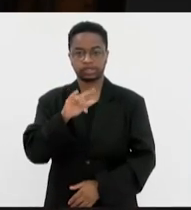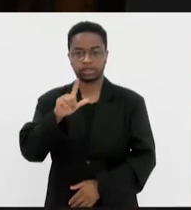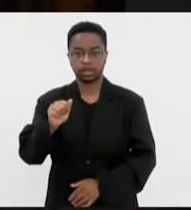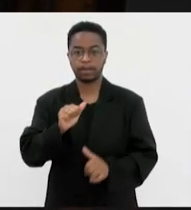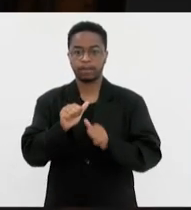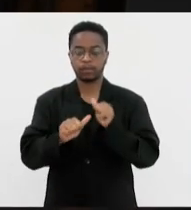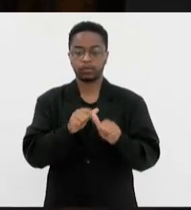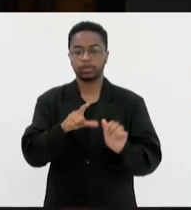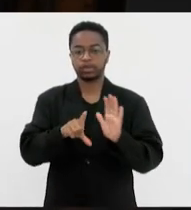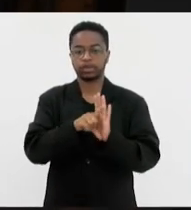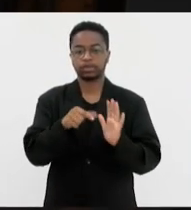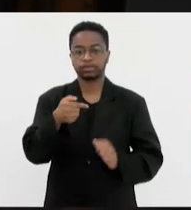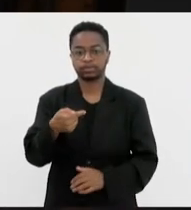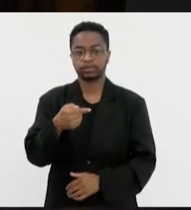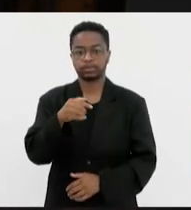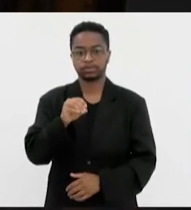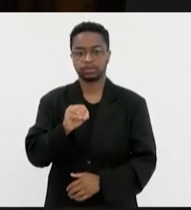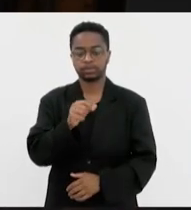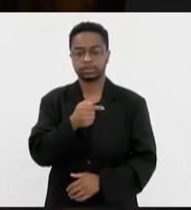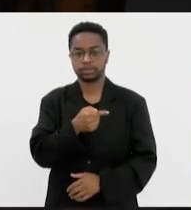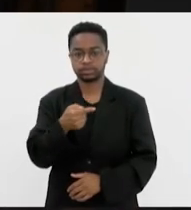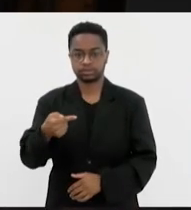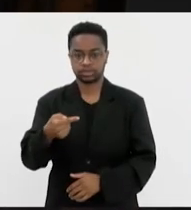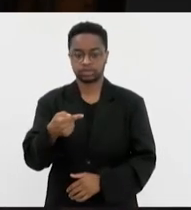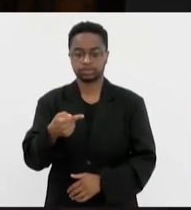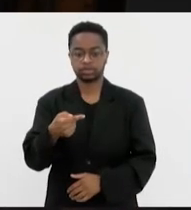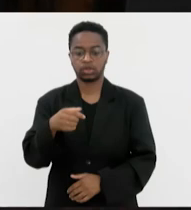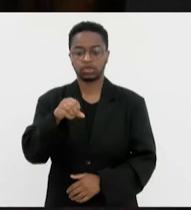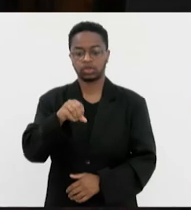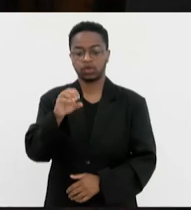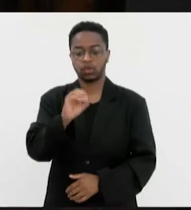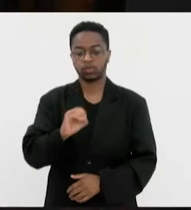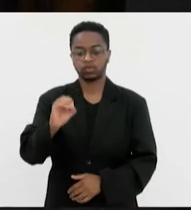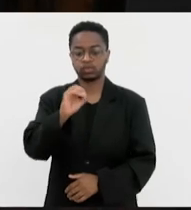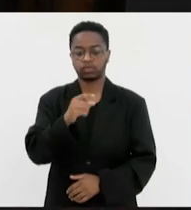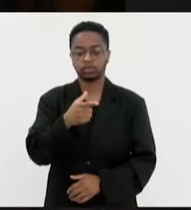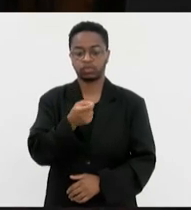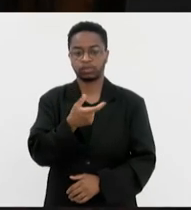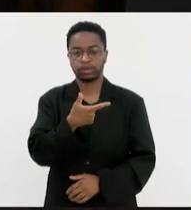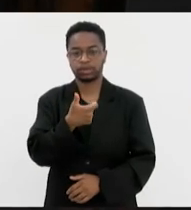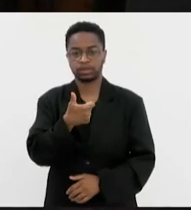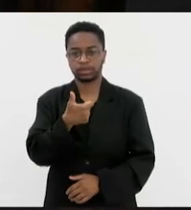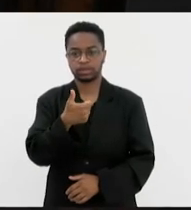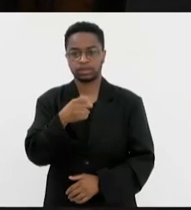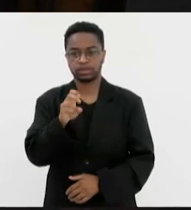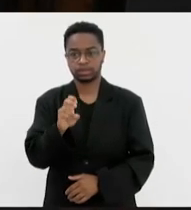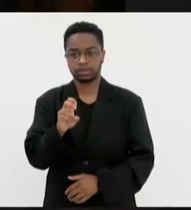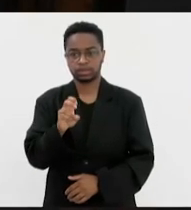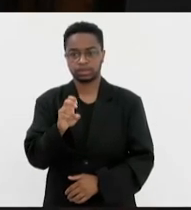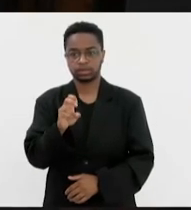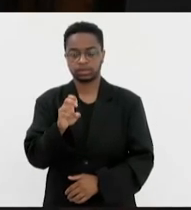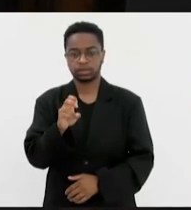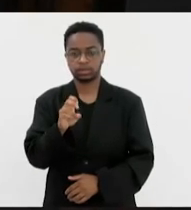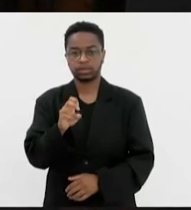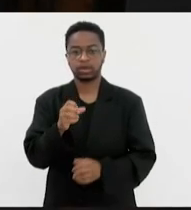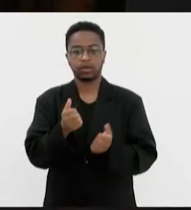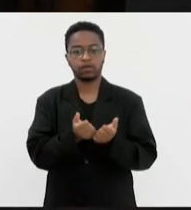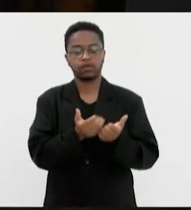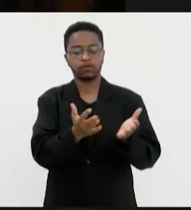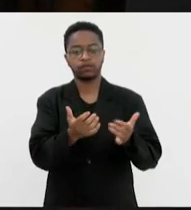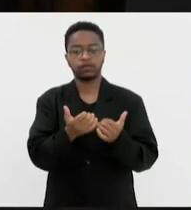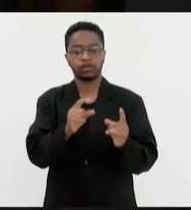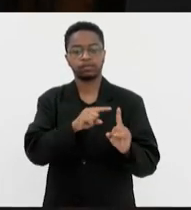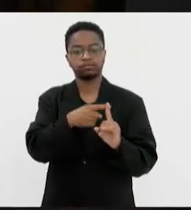lei número 7.077, de 9 de outubro de 2015, para estender os benefícios de